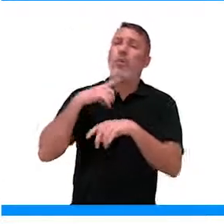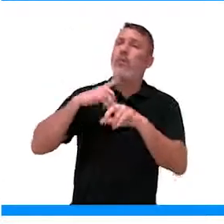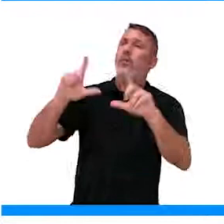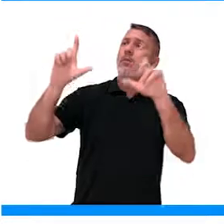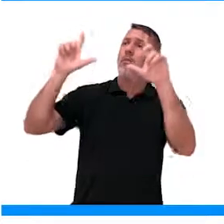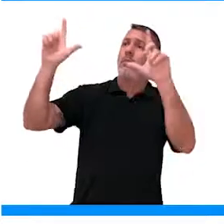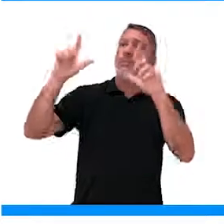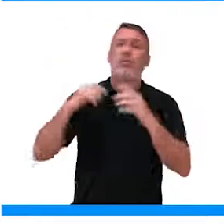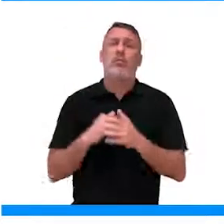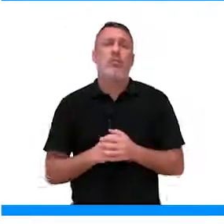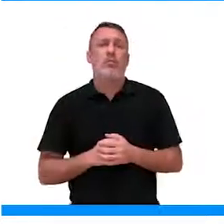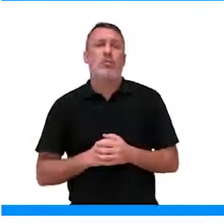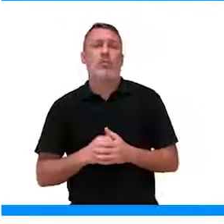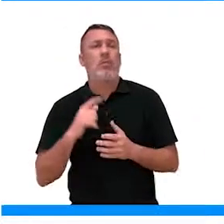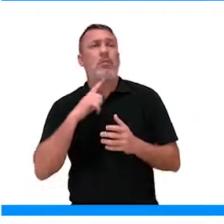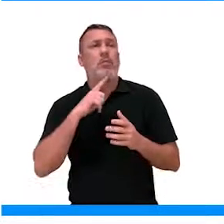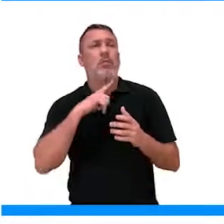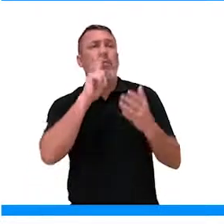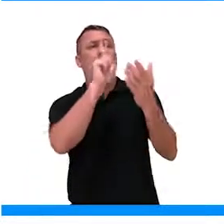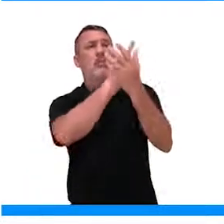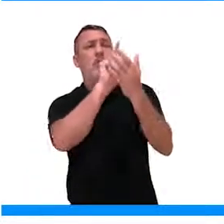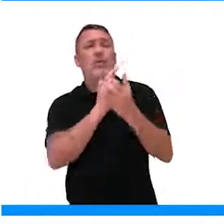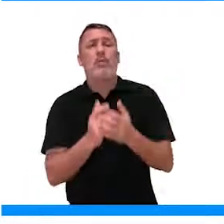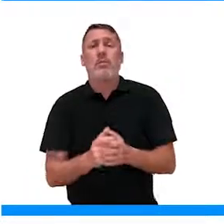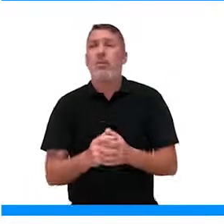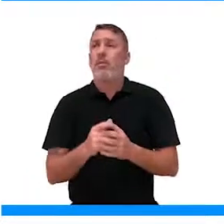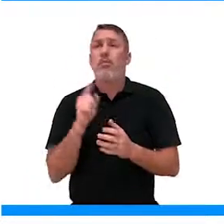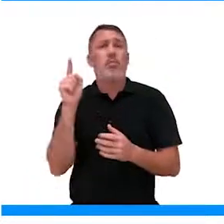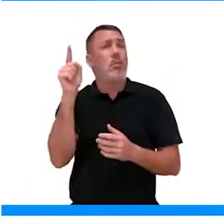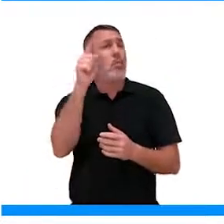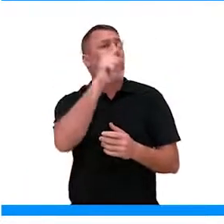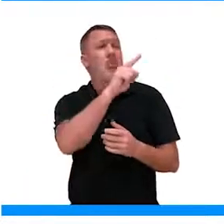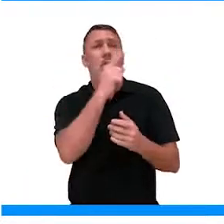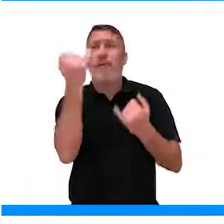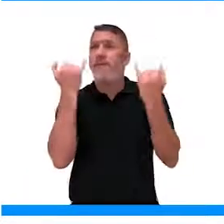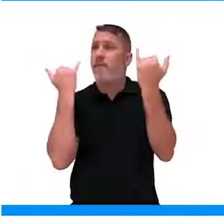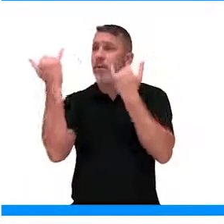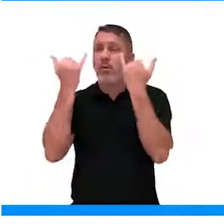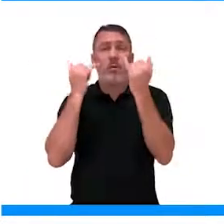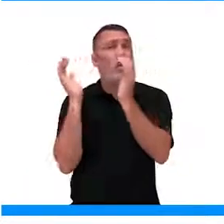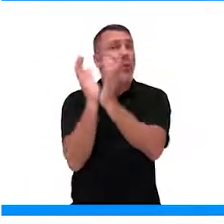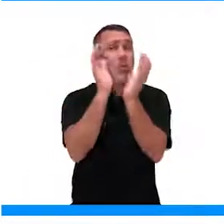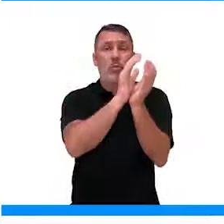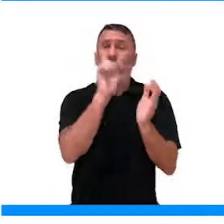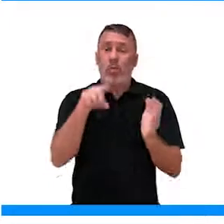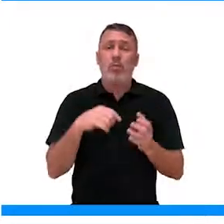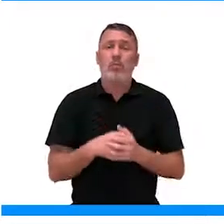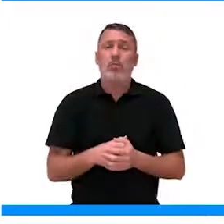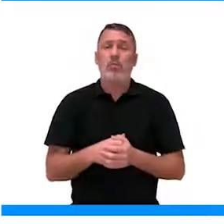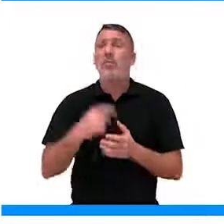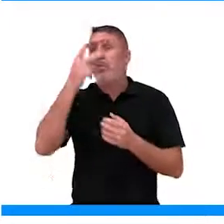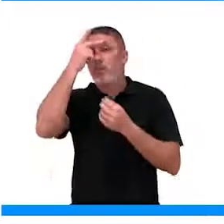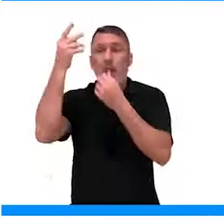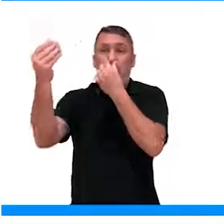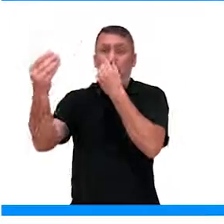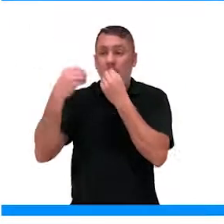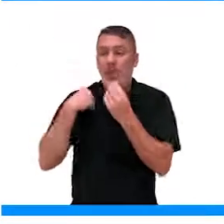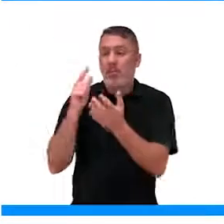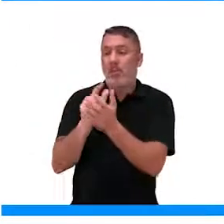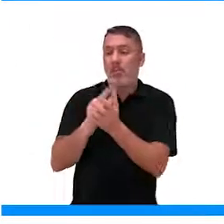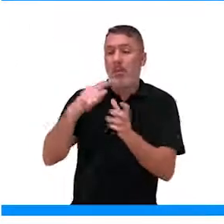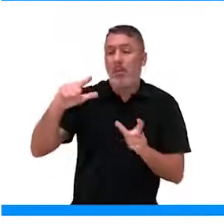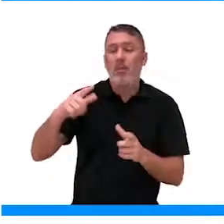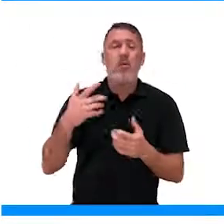achar um folder, ou posso achar um outdoor, tudo isso é gênero textual. Posso receber um bilhete,